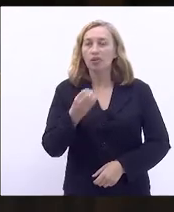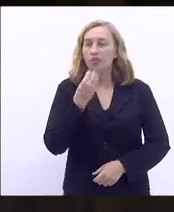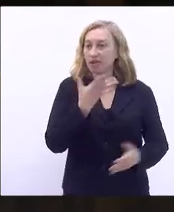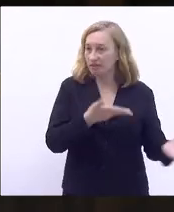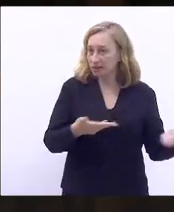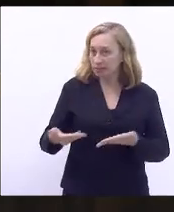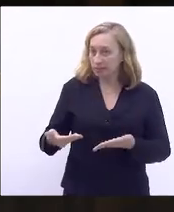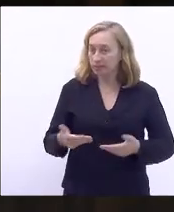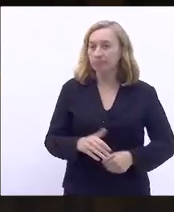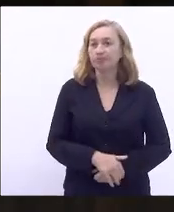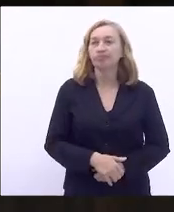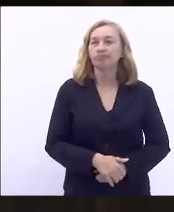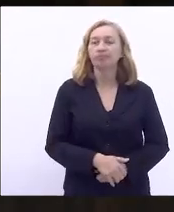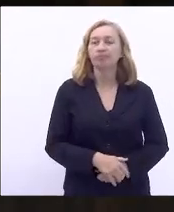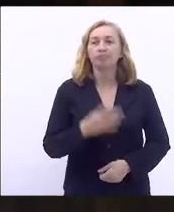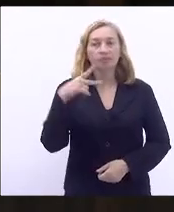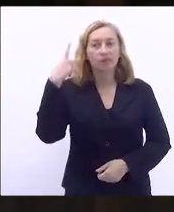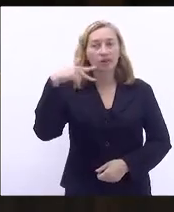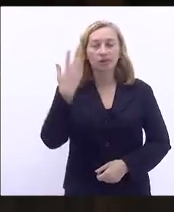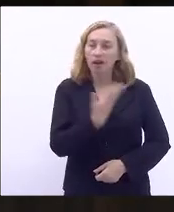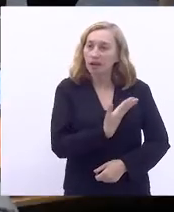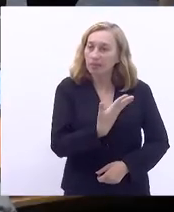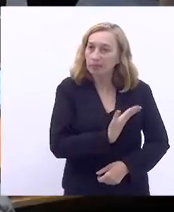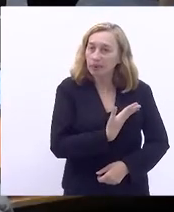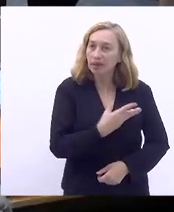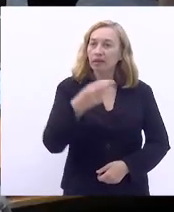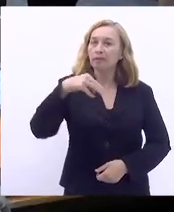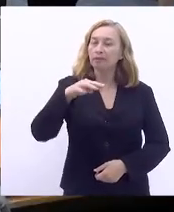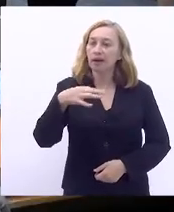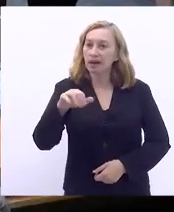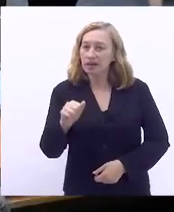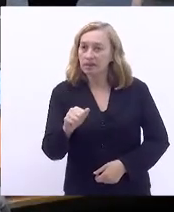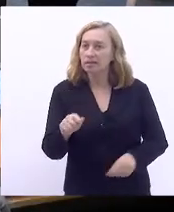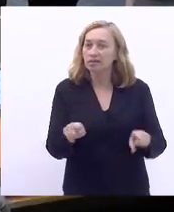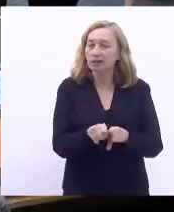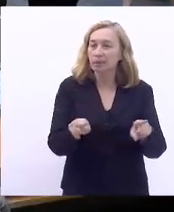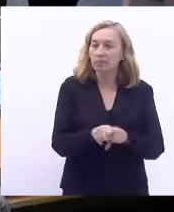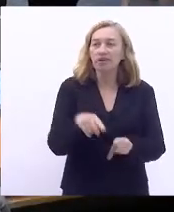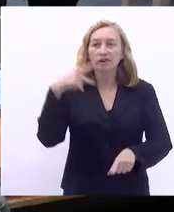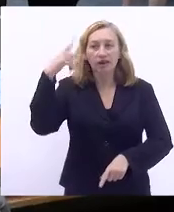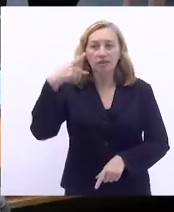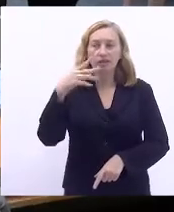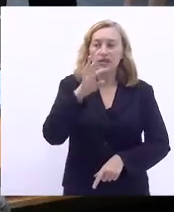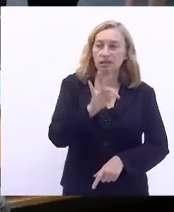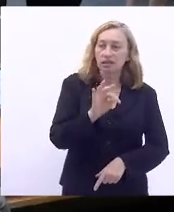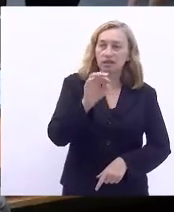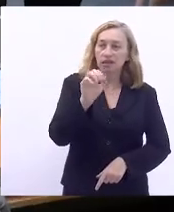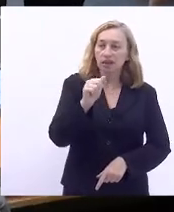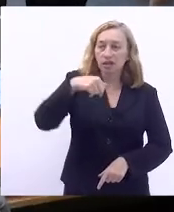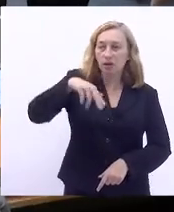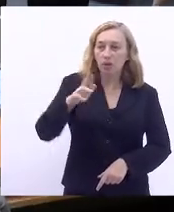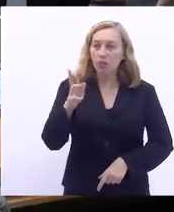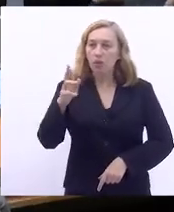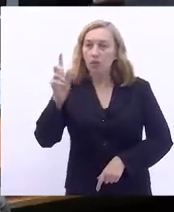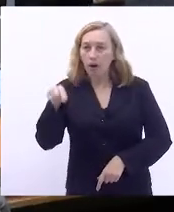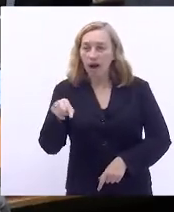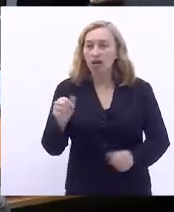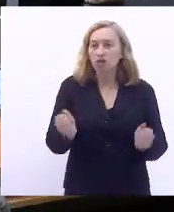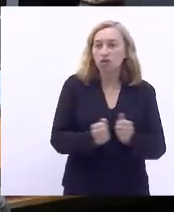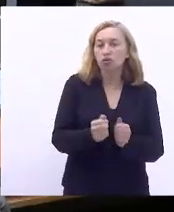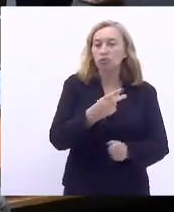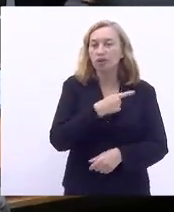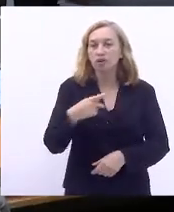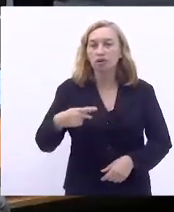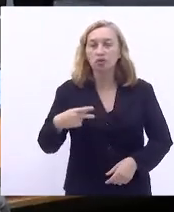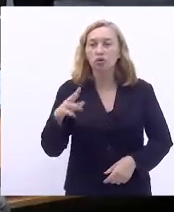bem-vindos. A vereadora, minha amiga querida, Márcia Matos também, vereadora de Tanguá, tá, okay, presidente? Junto com o pastor Ildeu,